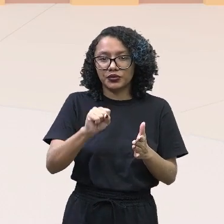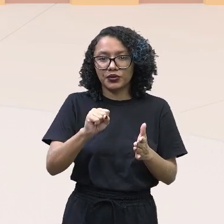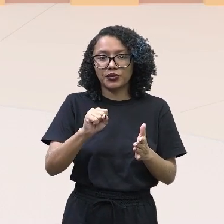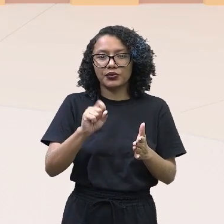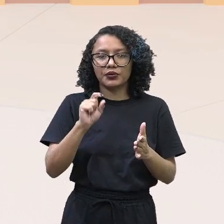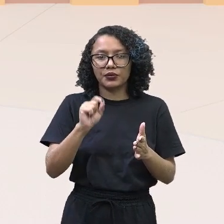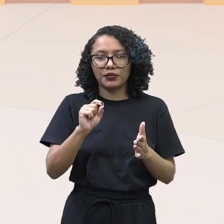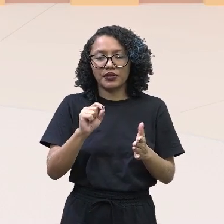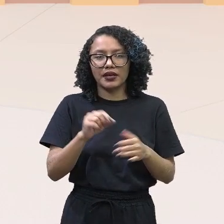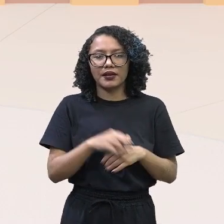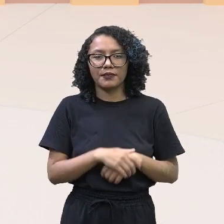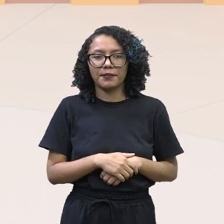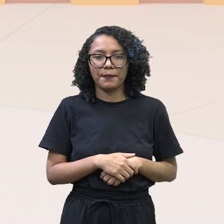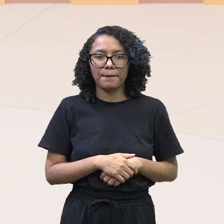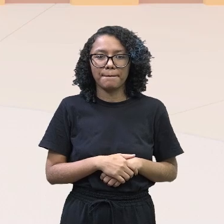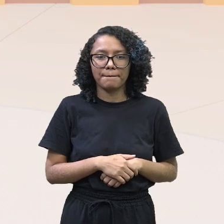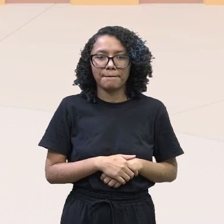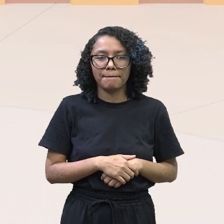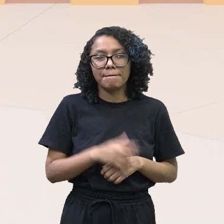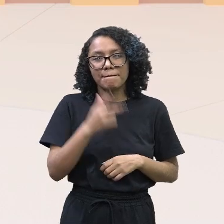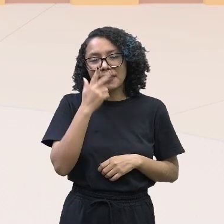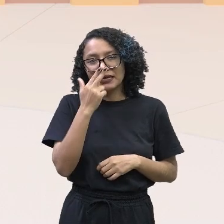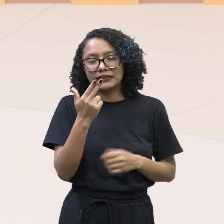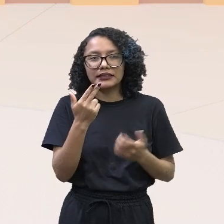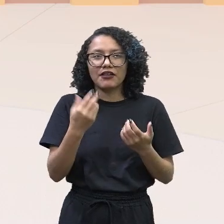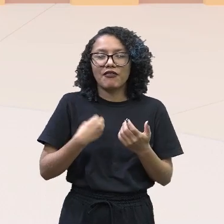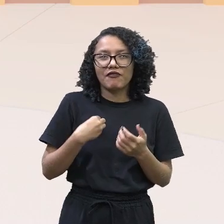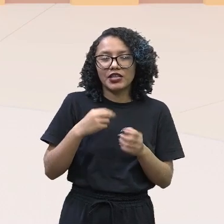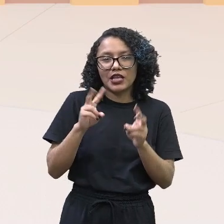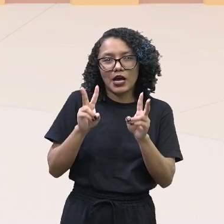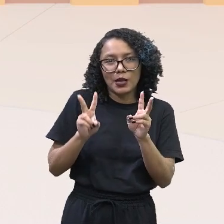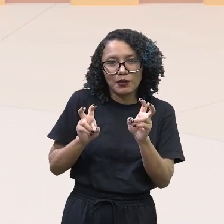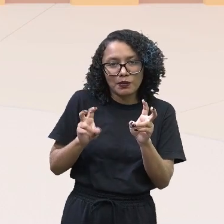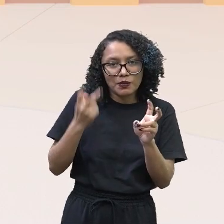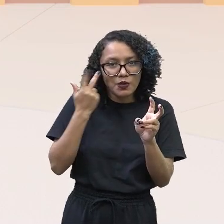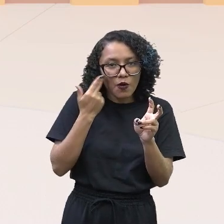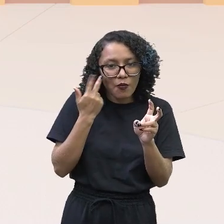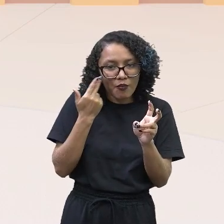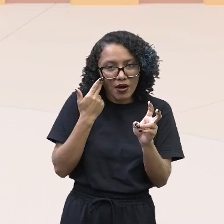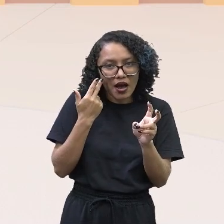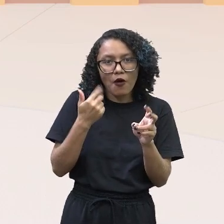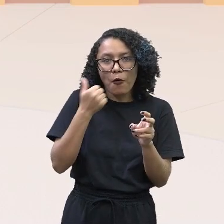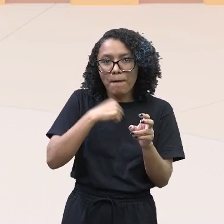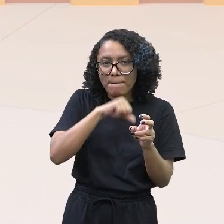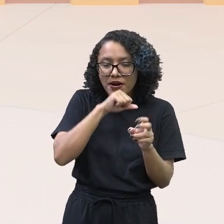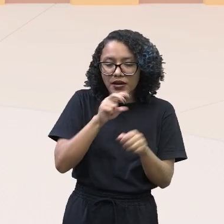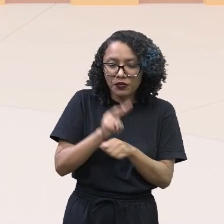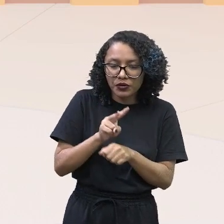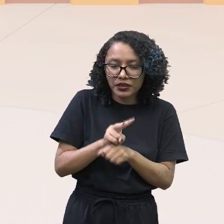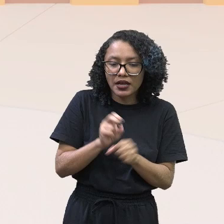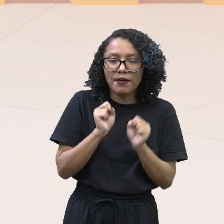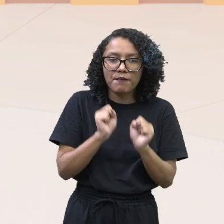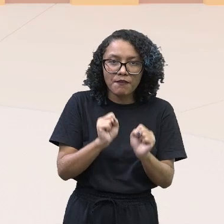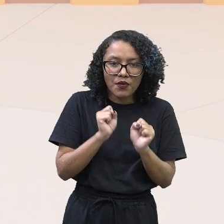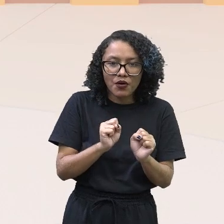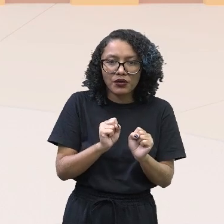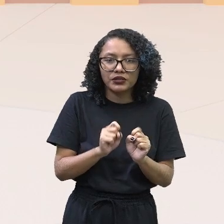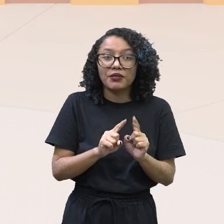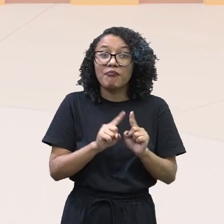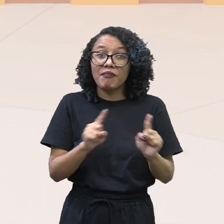vida, teoricamente, né, normal aos cuidados de sua mãe. Porém, a sua mãe ainda estava na condição